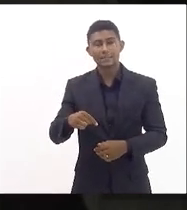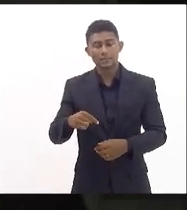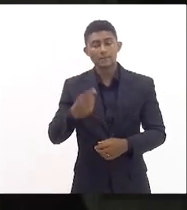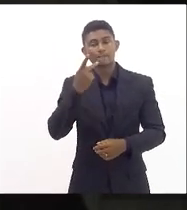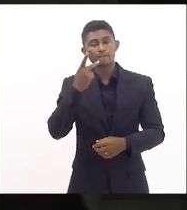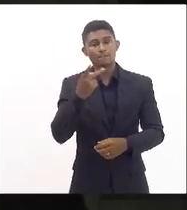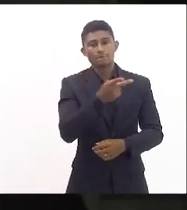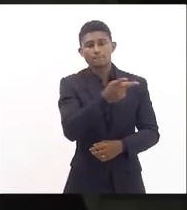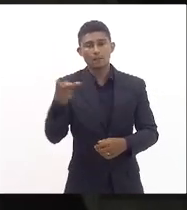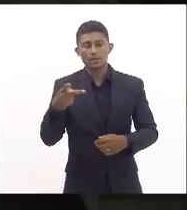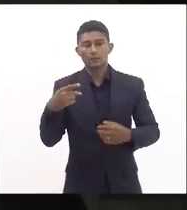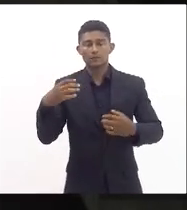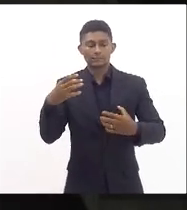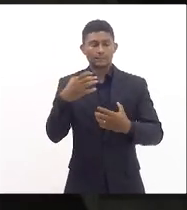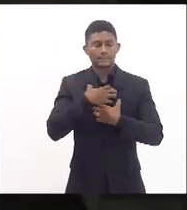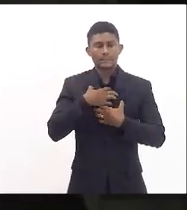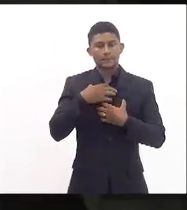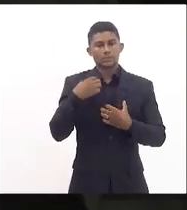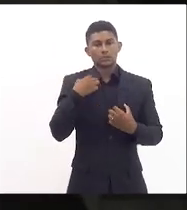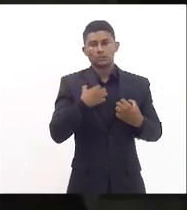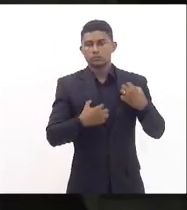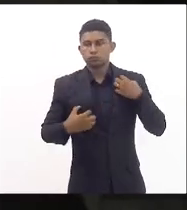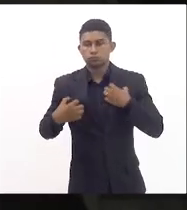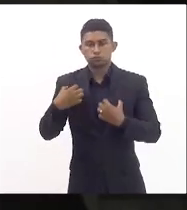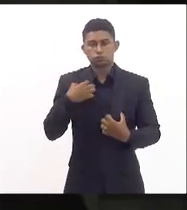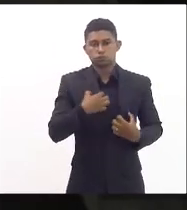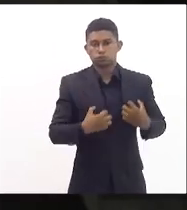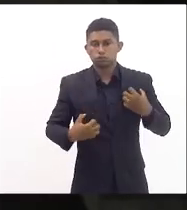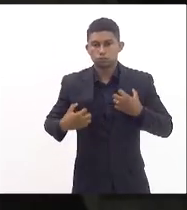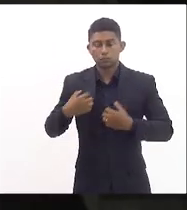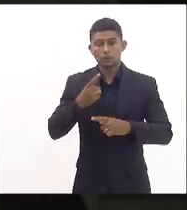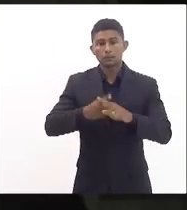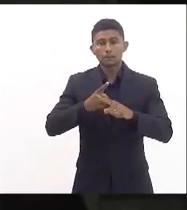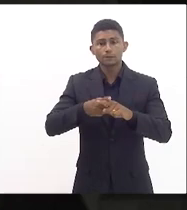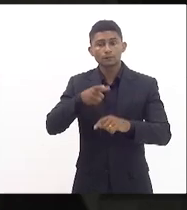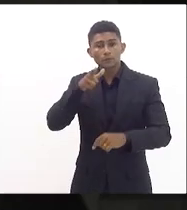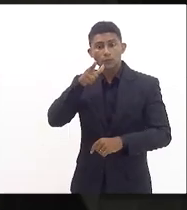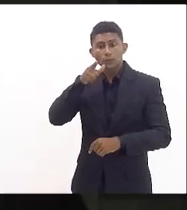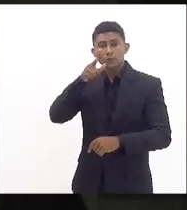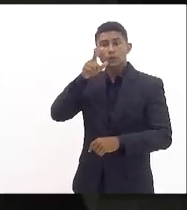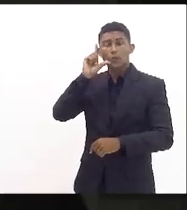apreensão com o noticiário de final de ontem,